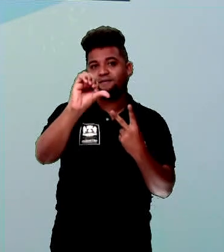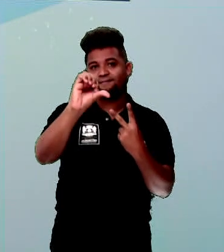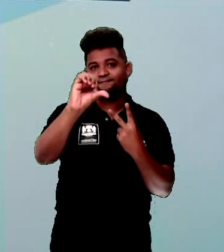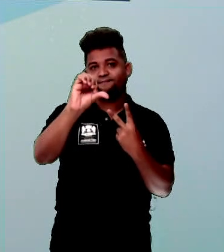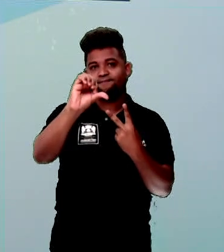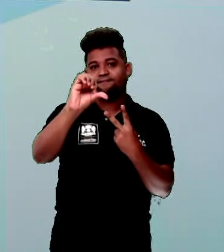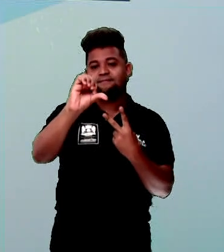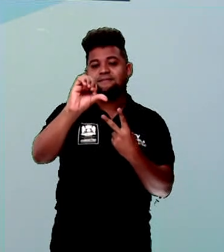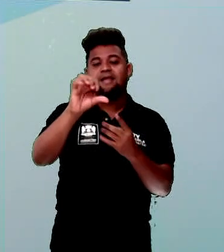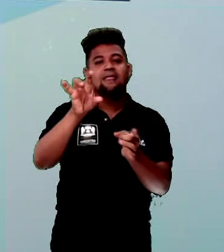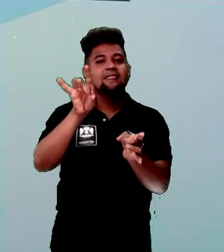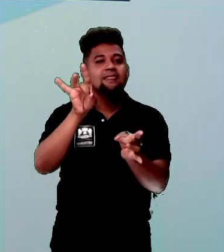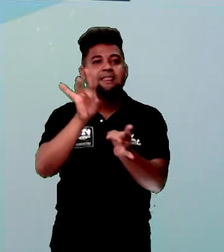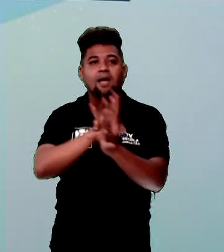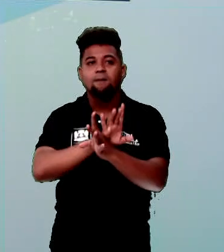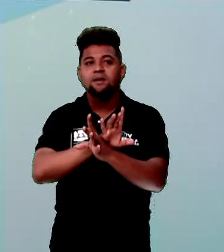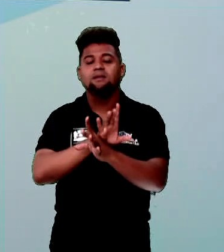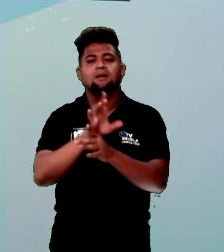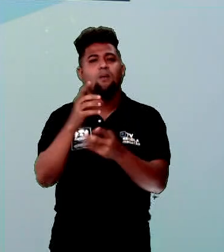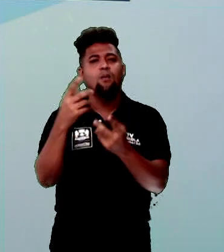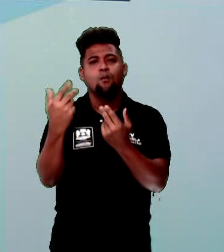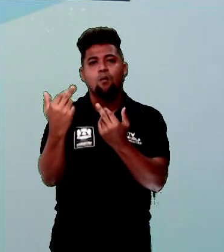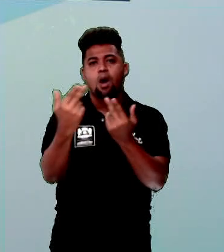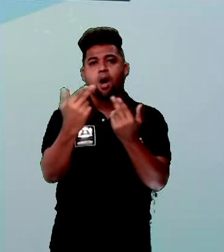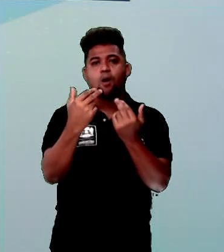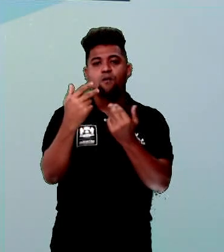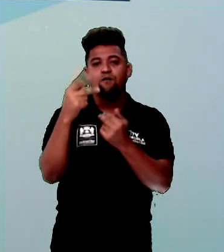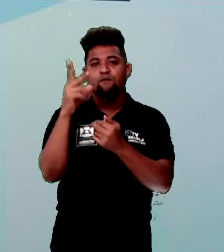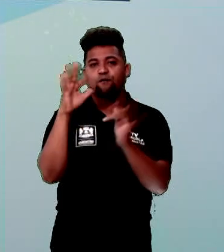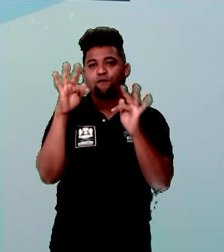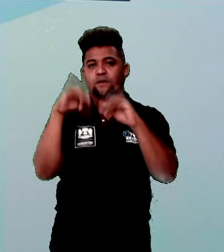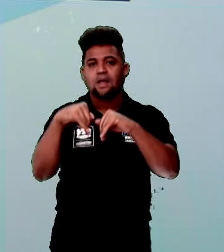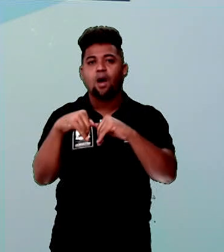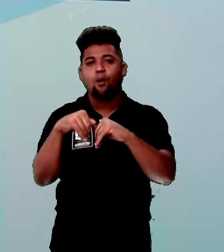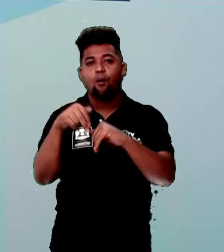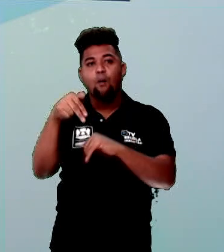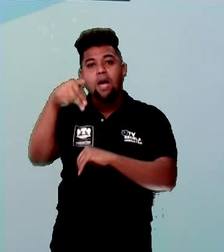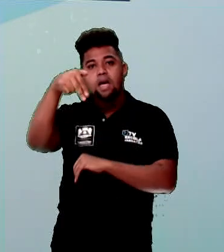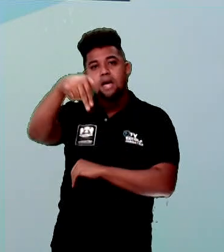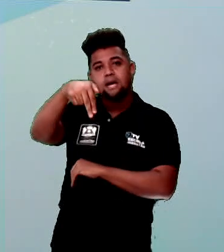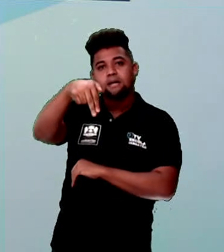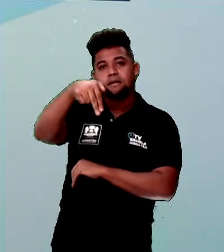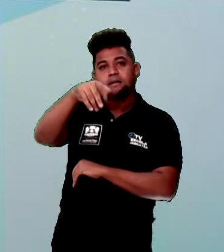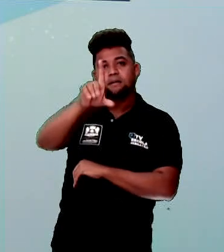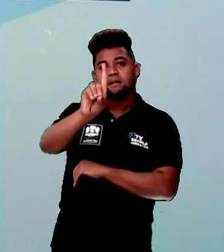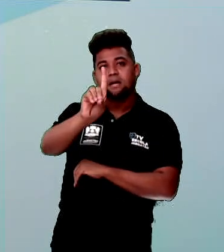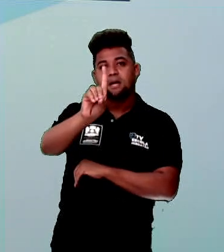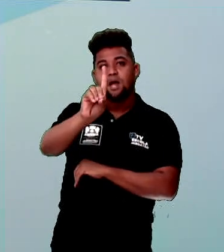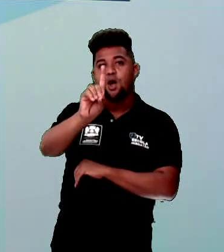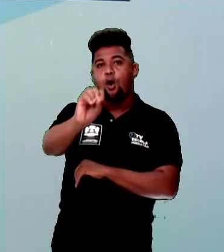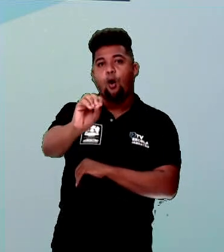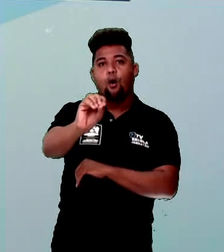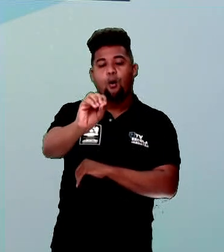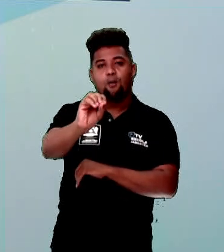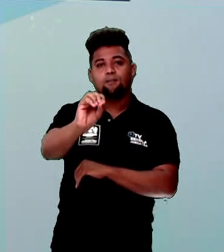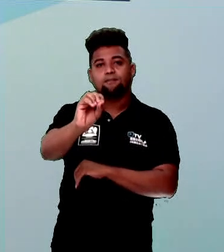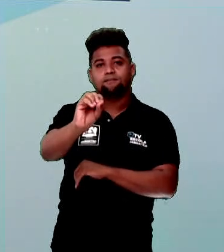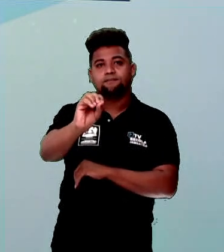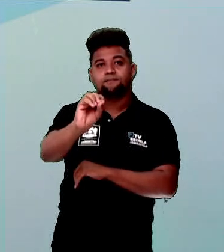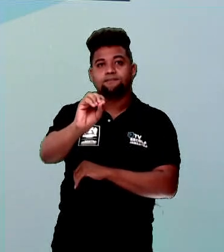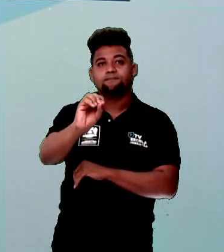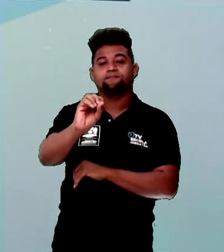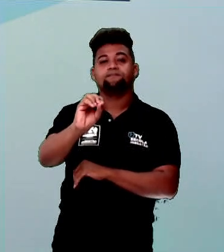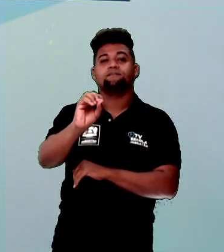elas terminam, olha, com NDO, tanto soluçando quanto esperando.